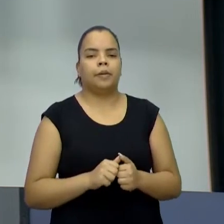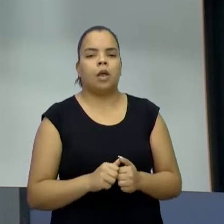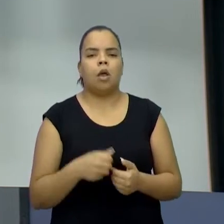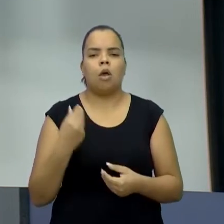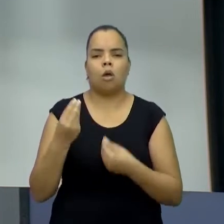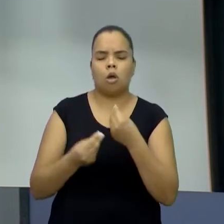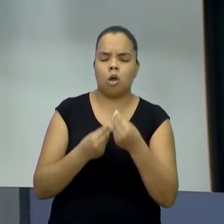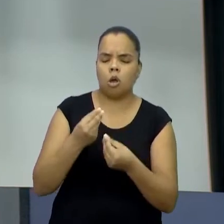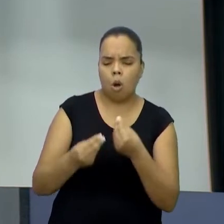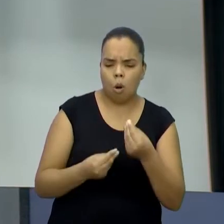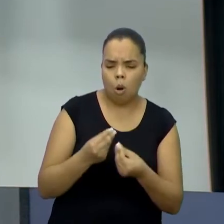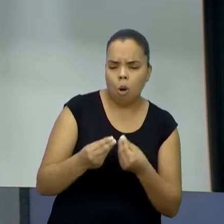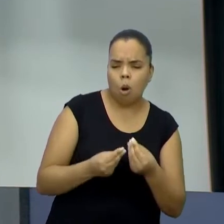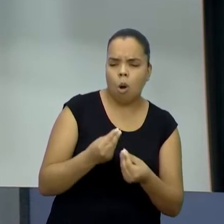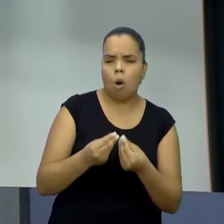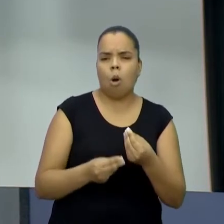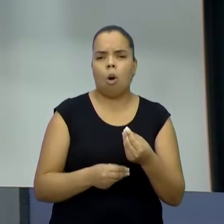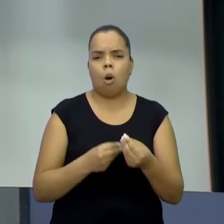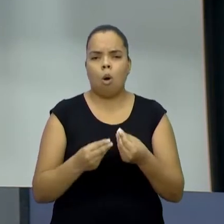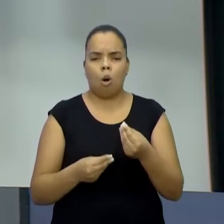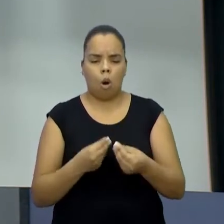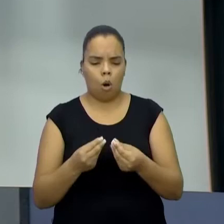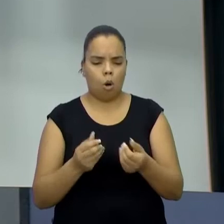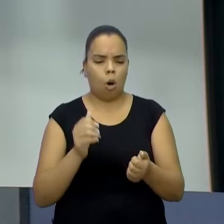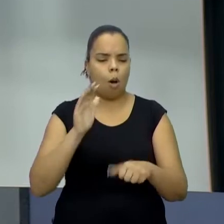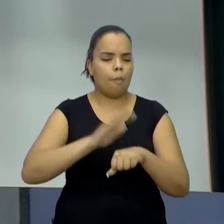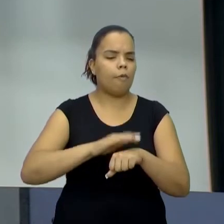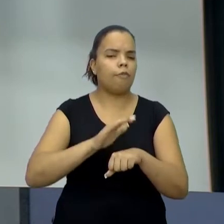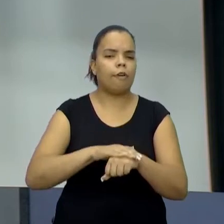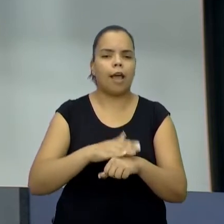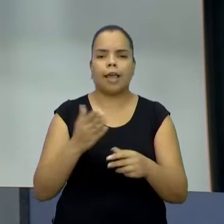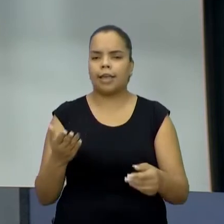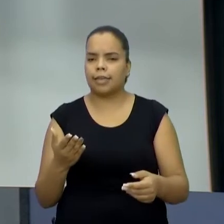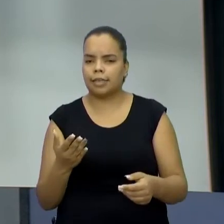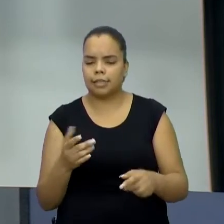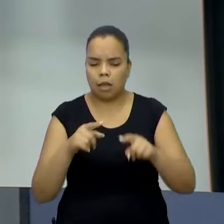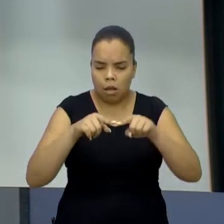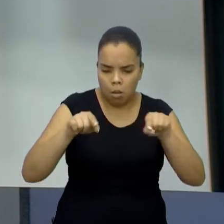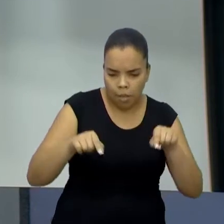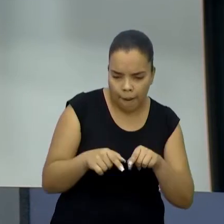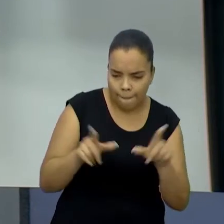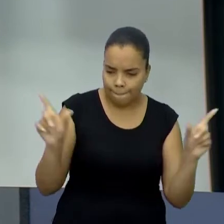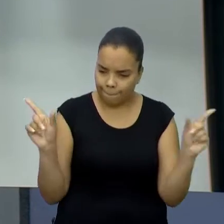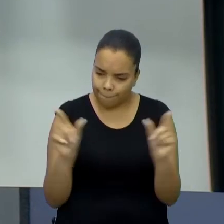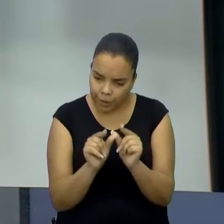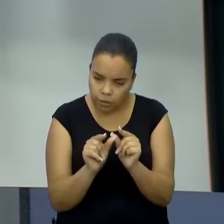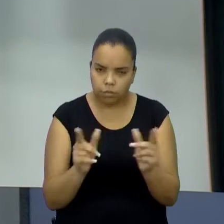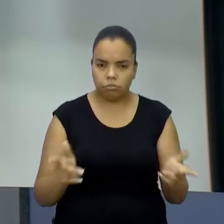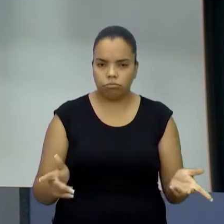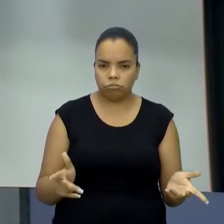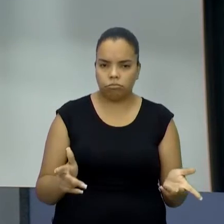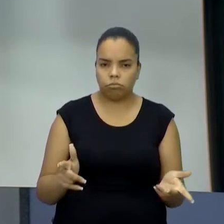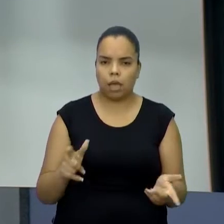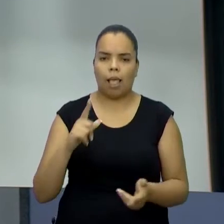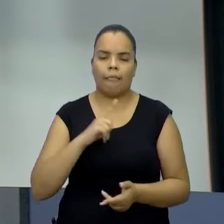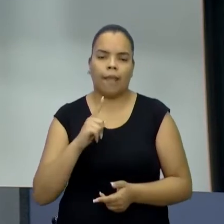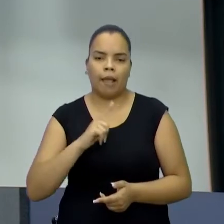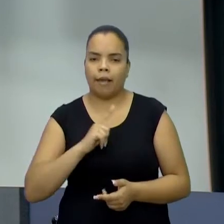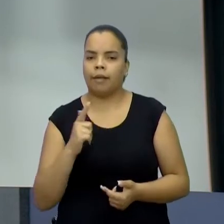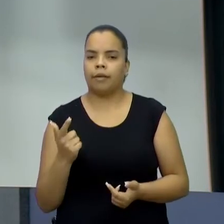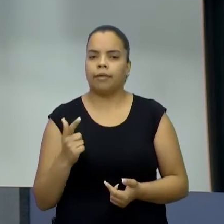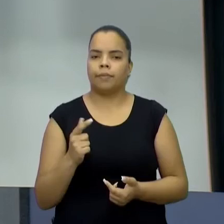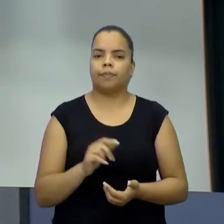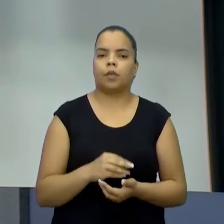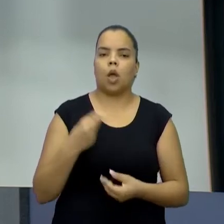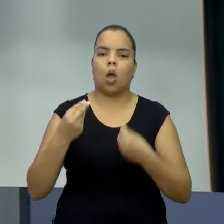como jogam-se essas modalidades, como se faz um mini-jogo, como essas modalidades esportivas são